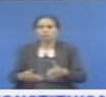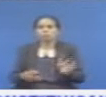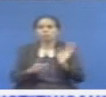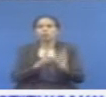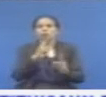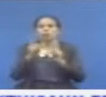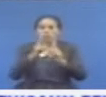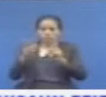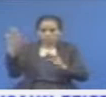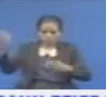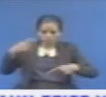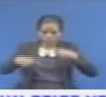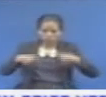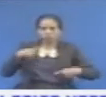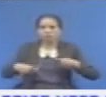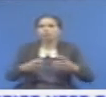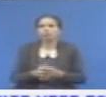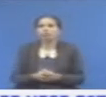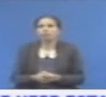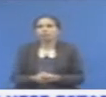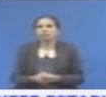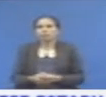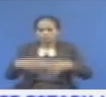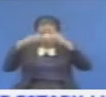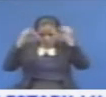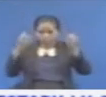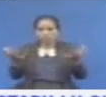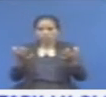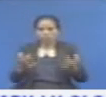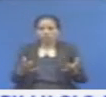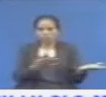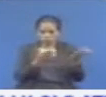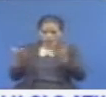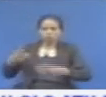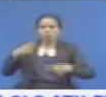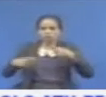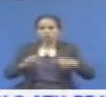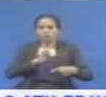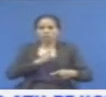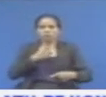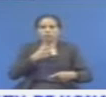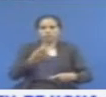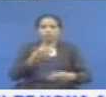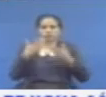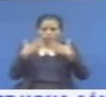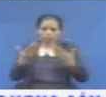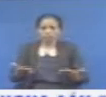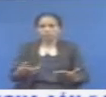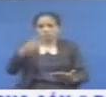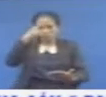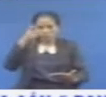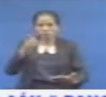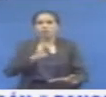tribunal. Presidente Parlamento atual de nakar lor ba tribunal, hawa agradece. Tama wa kar tebes